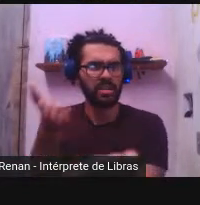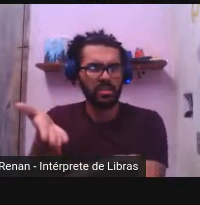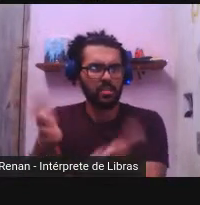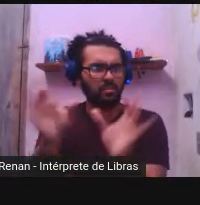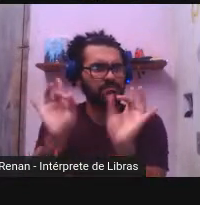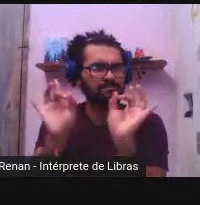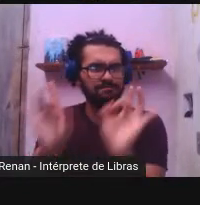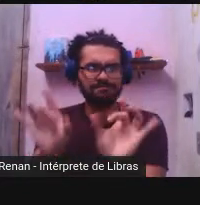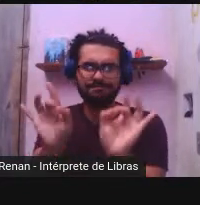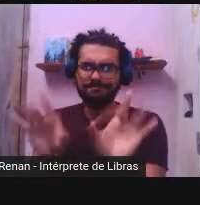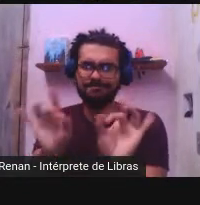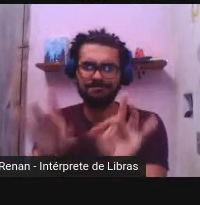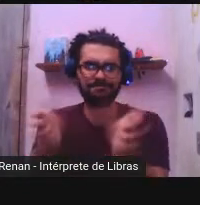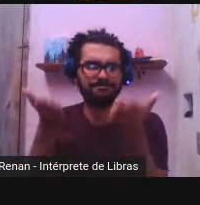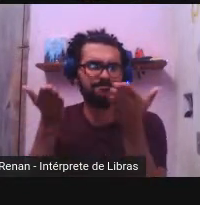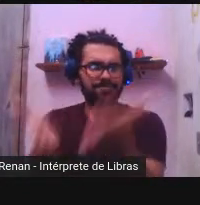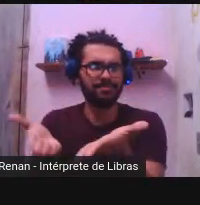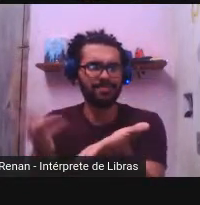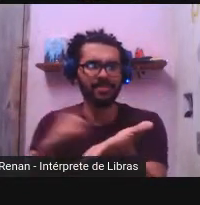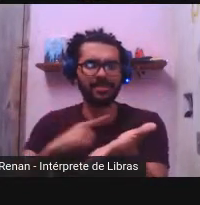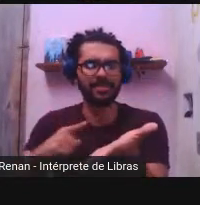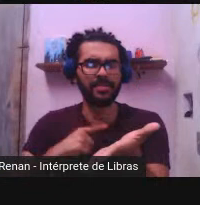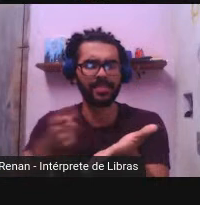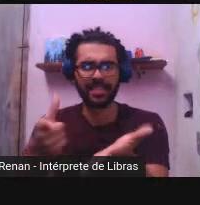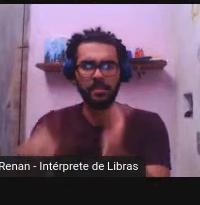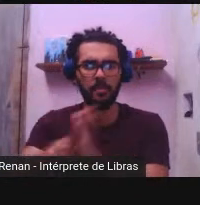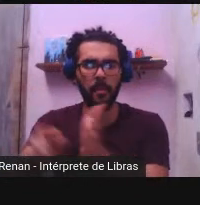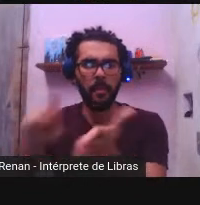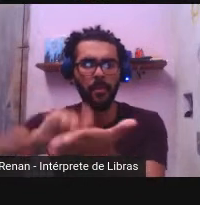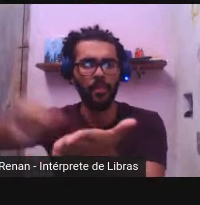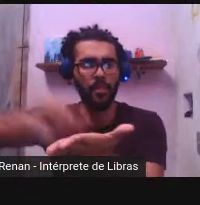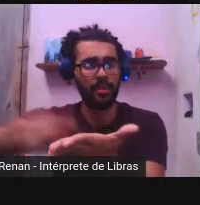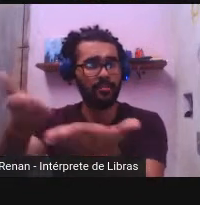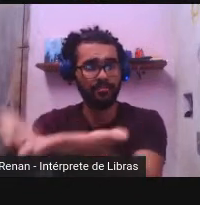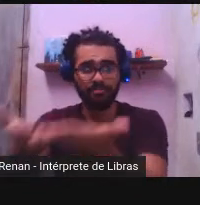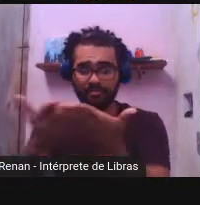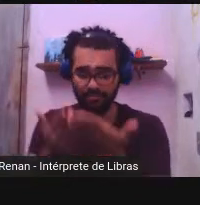que aquelas que me veem ainda polufadas dessa leitura de infância.